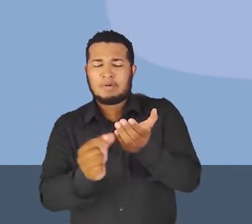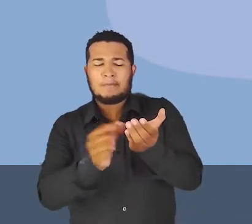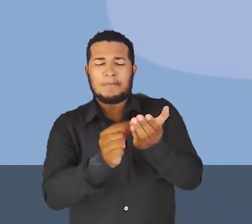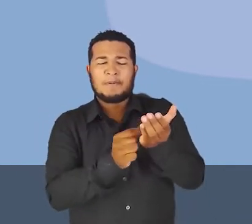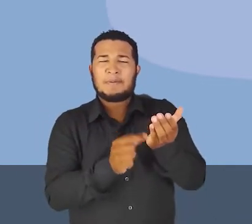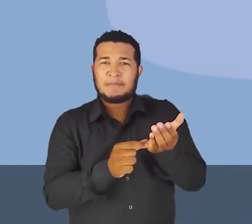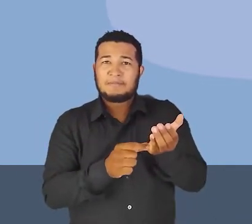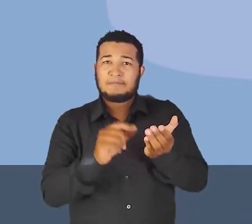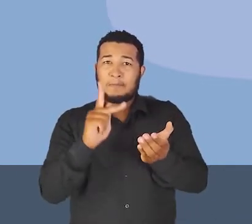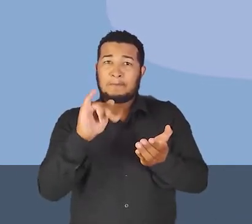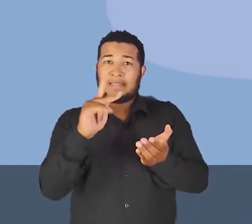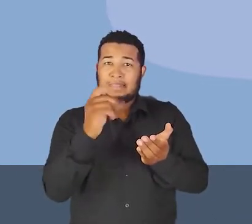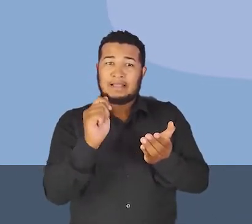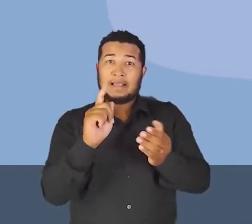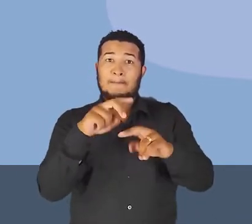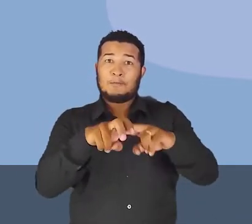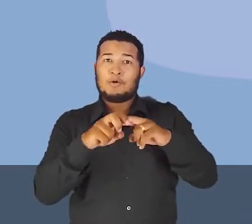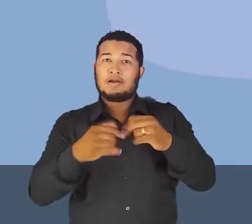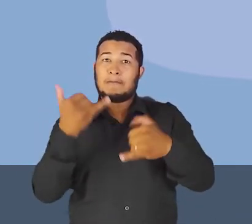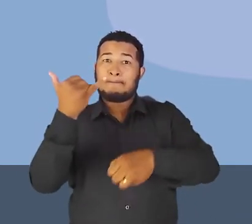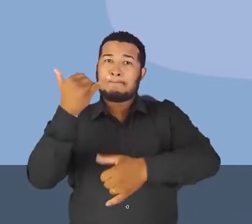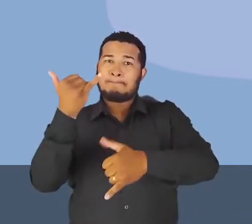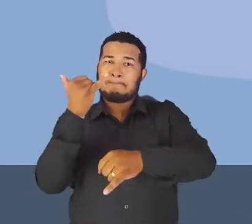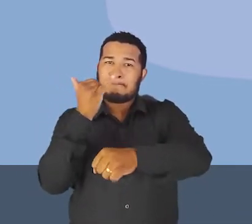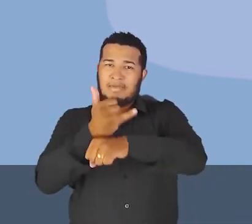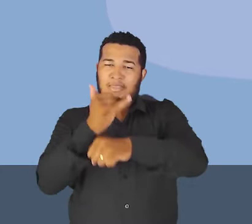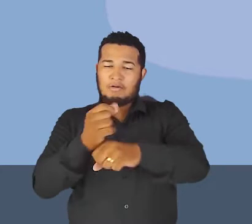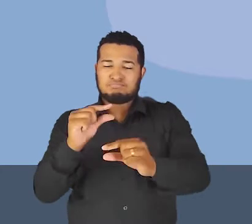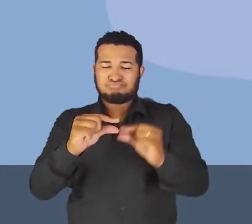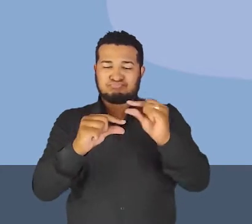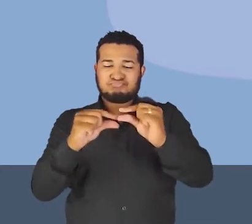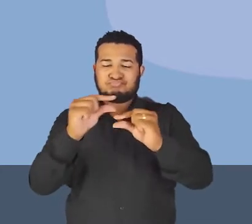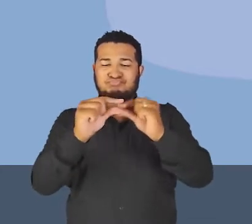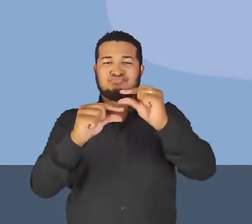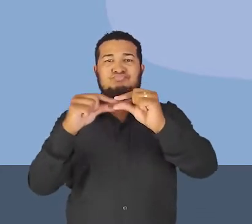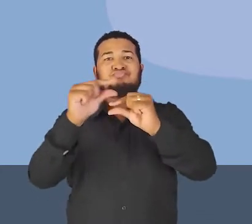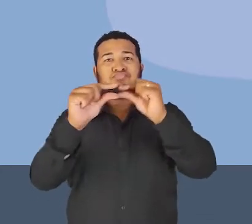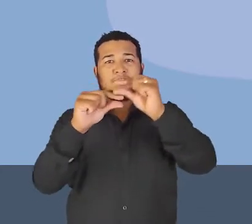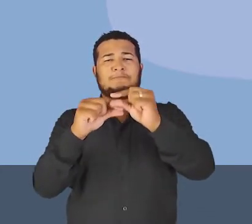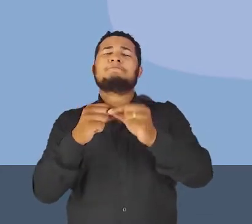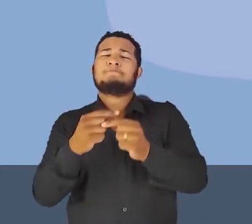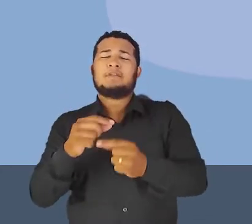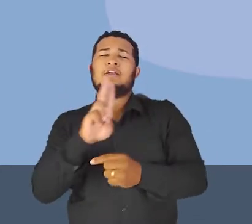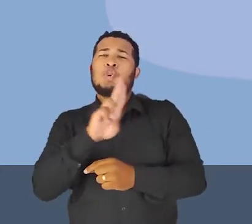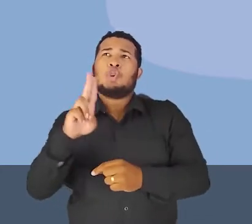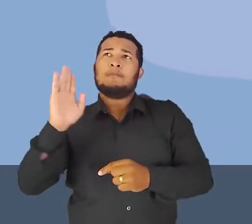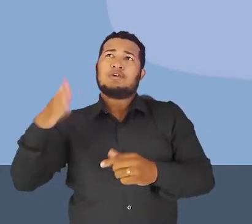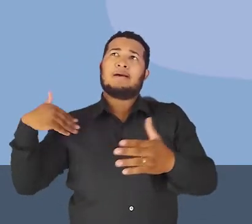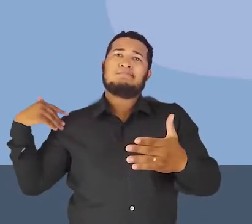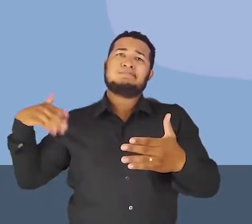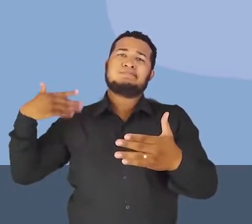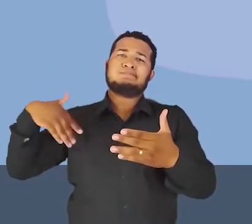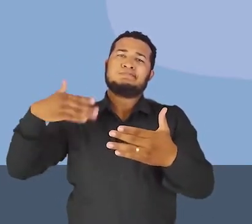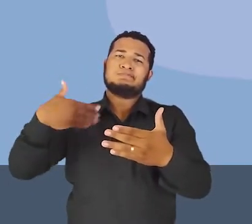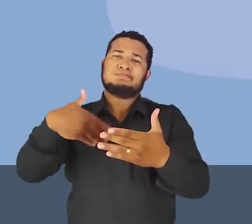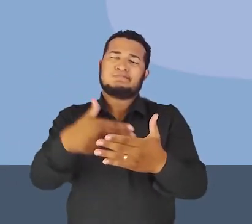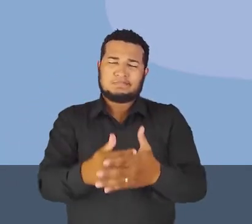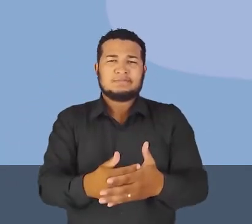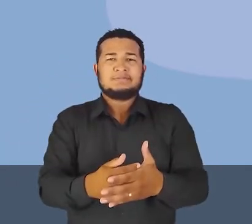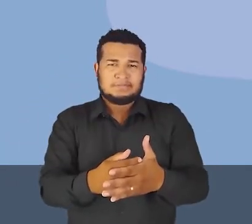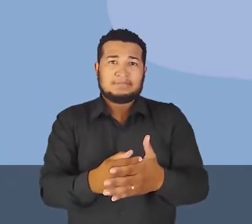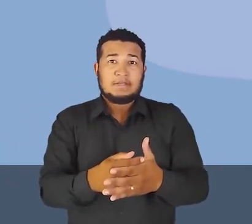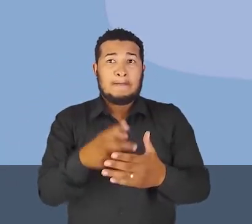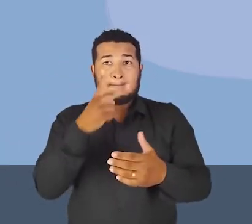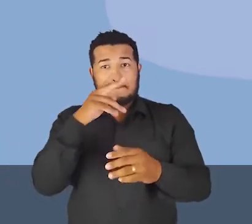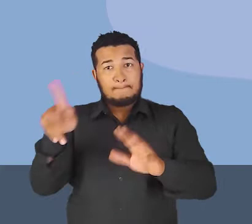eletrônicos, eles vêm do empilhamento de metais. Então, esse nome ficou e a gente conhece ainda, esses